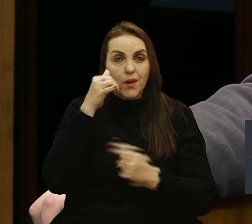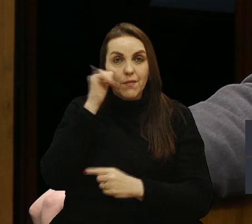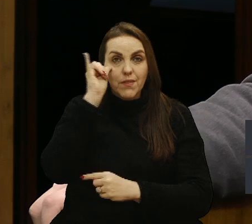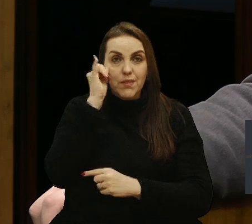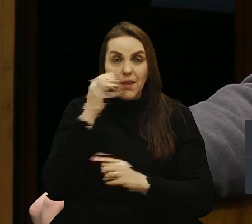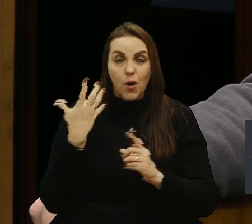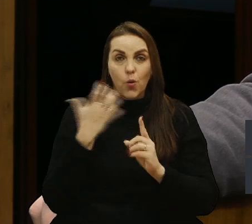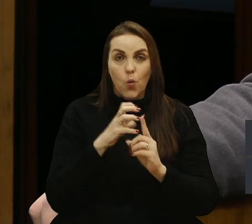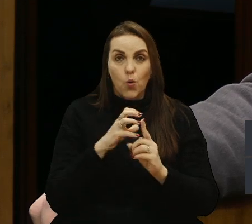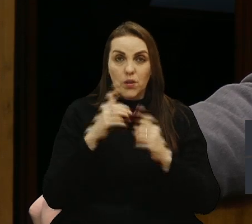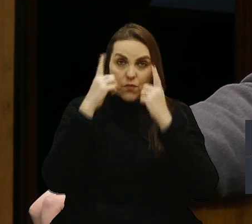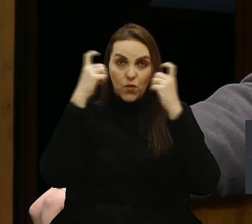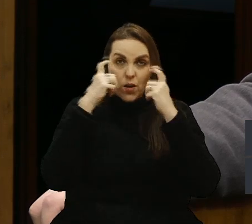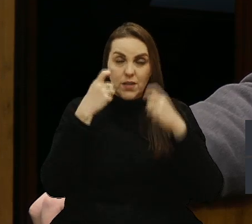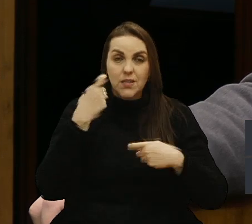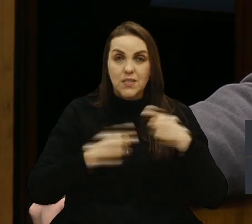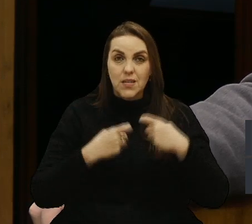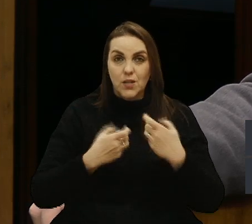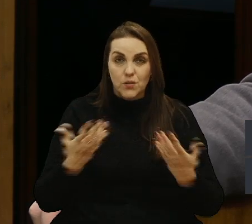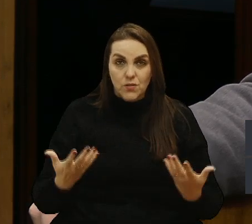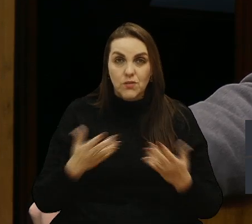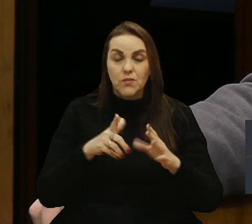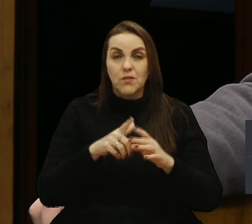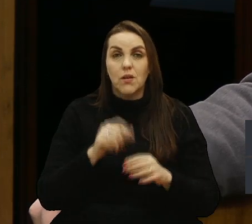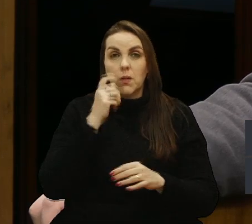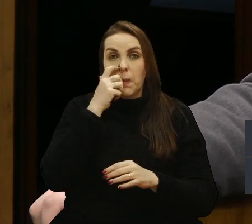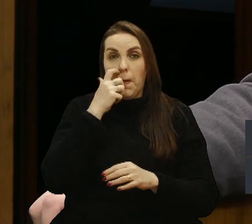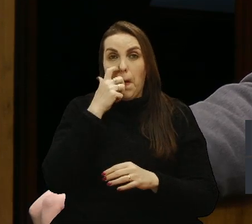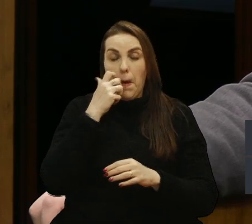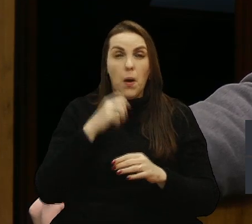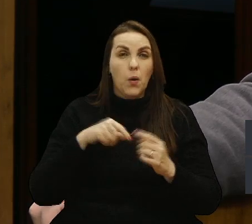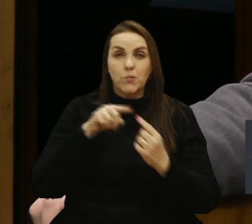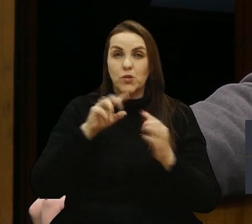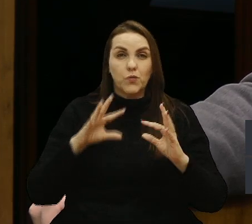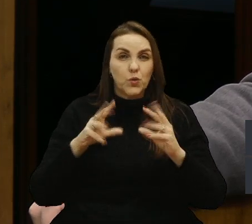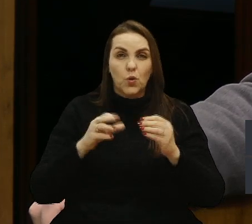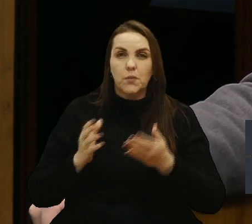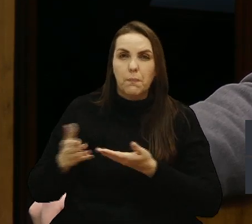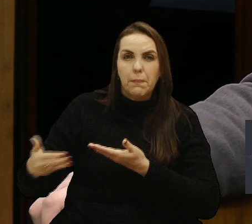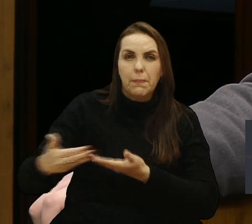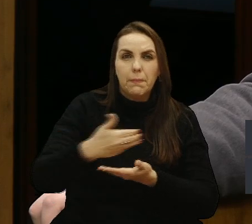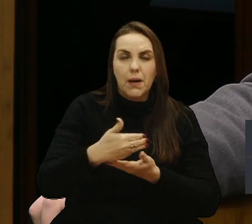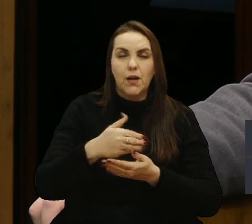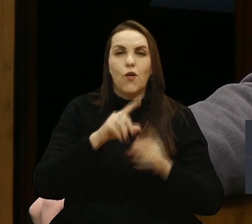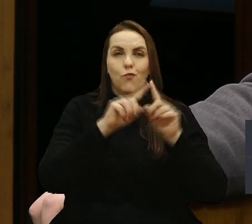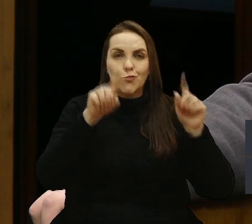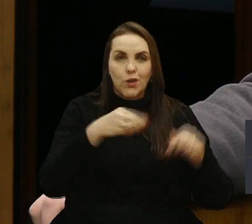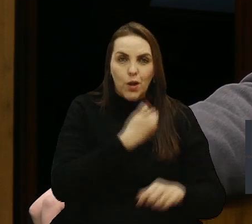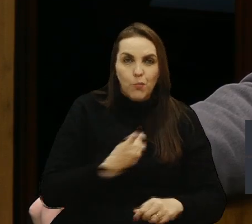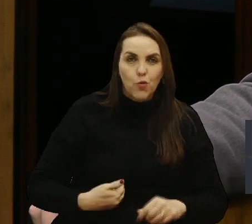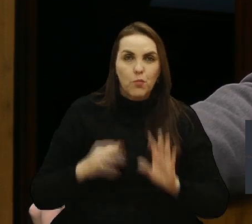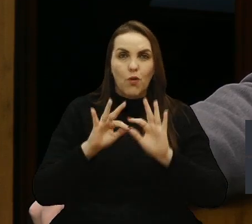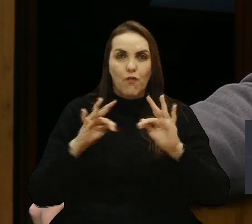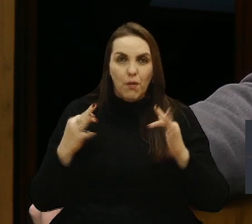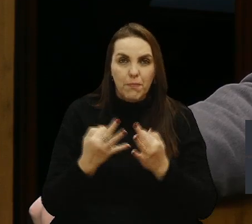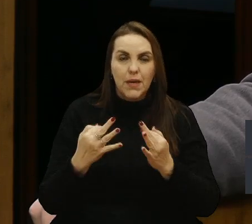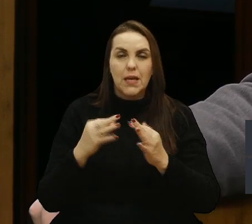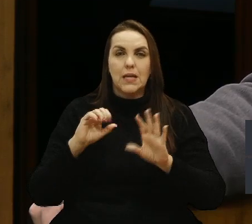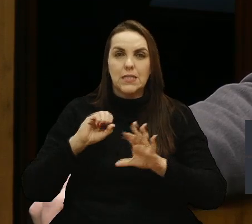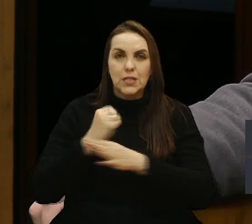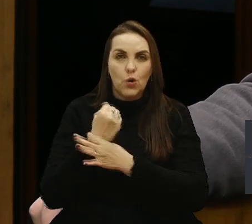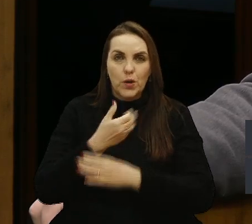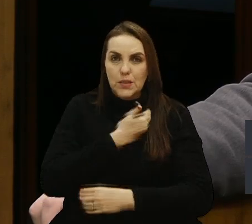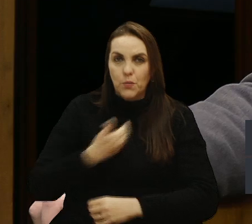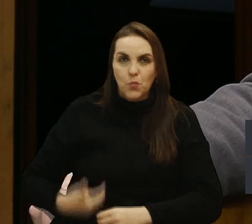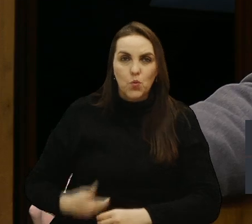violência sexual e tem como objetivo integrar todas as forças, os servidores públicos, a família, as forças de segurança